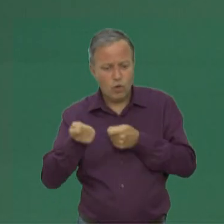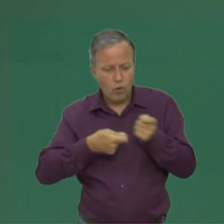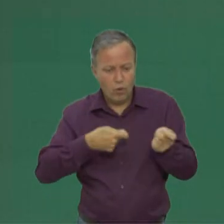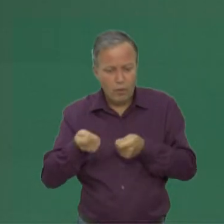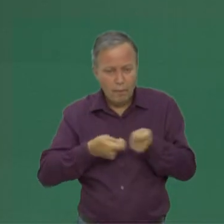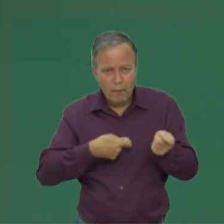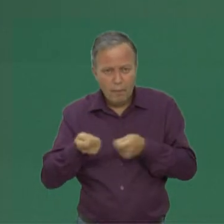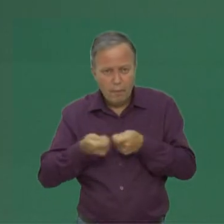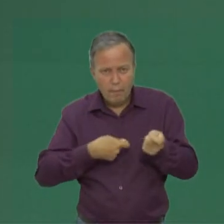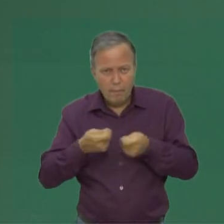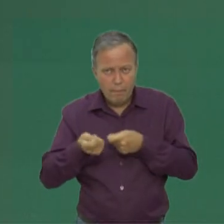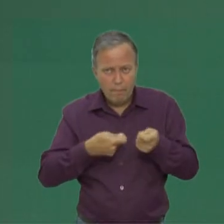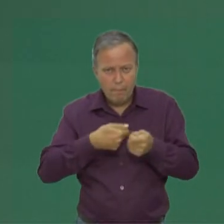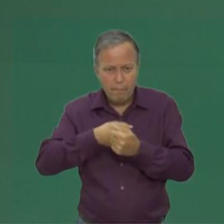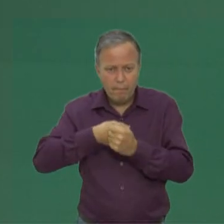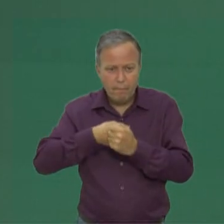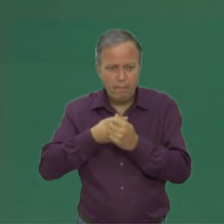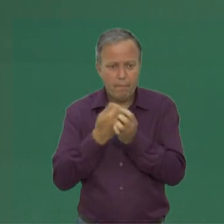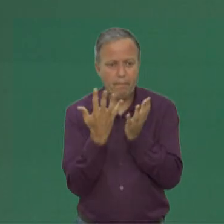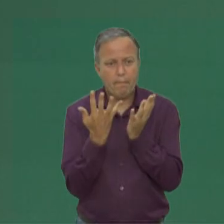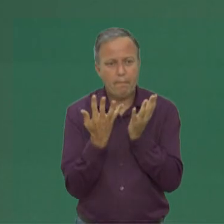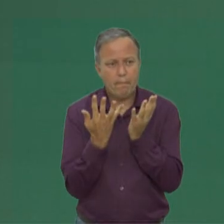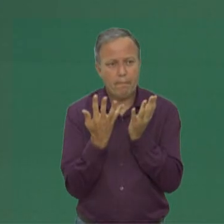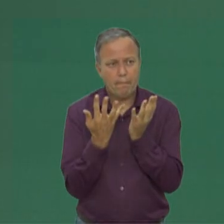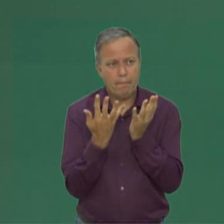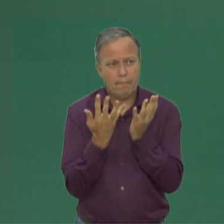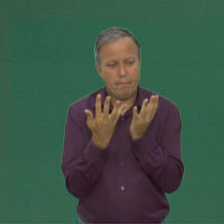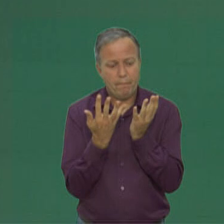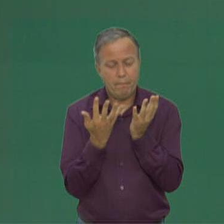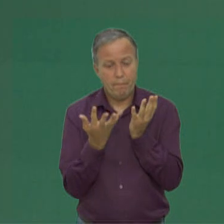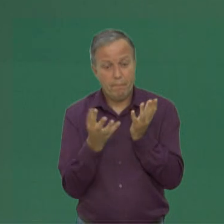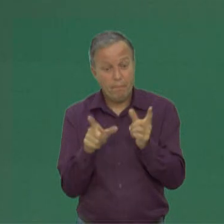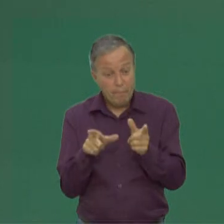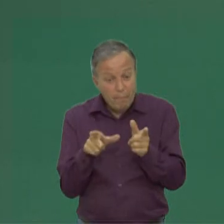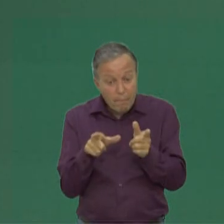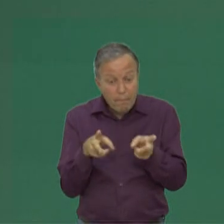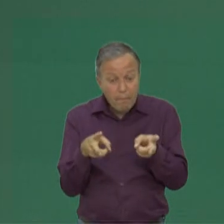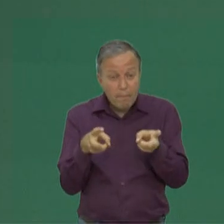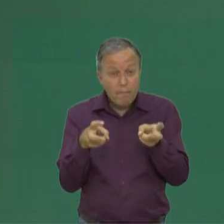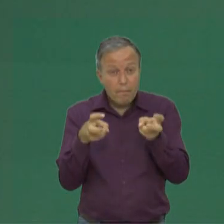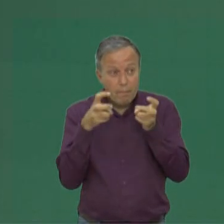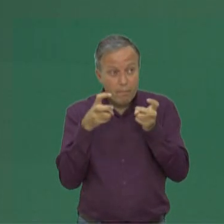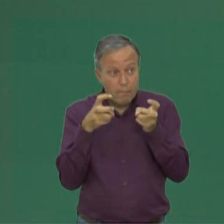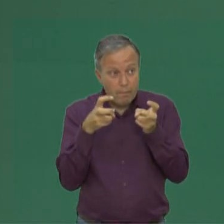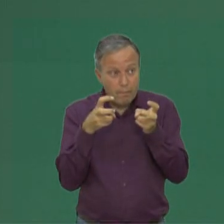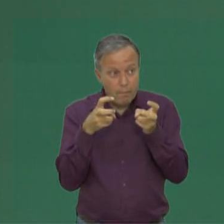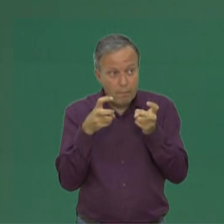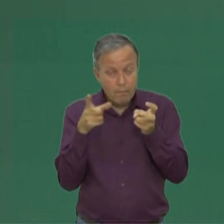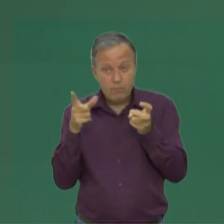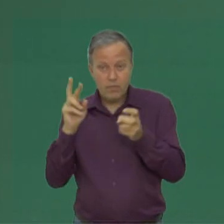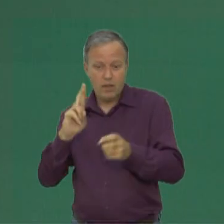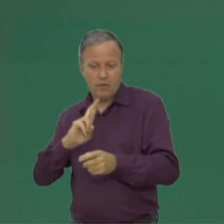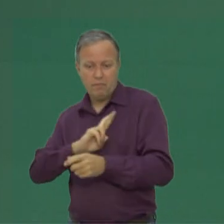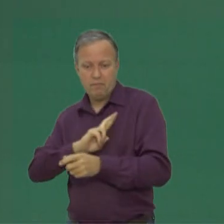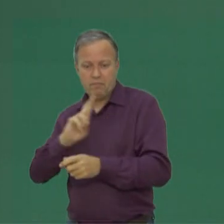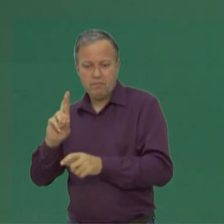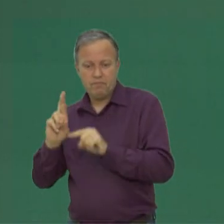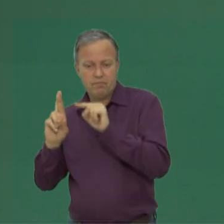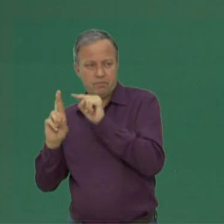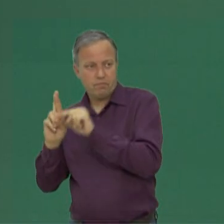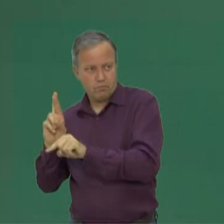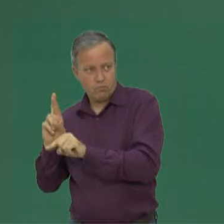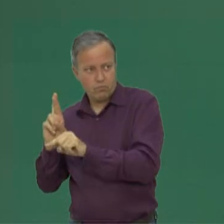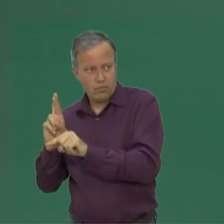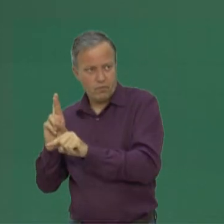Então nesse parágrafo a gente observa esse contraste entre religião, o